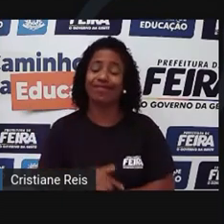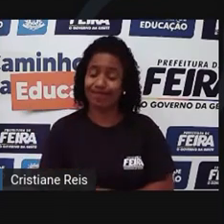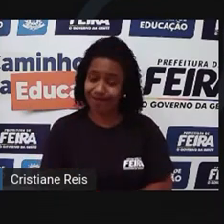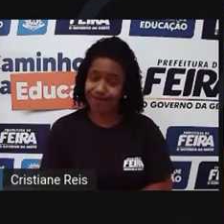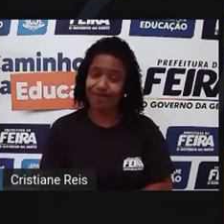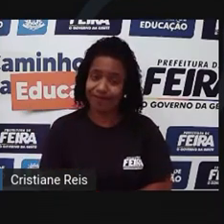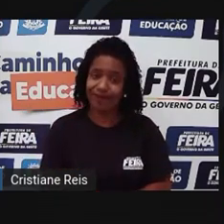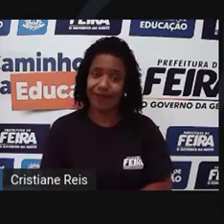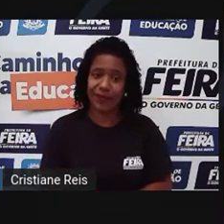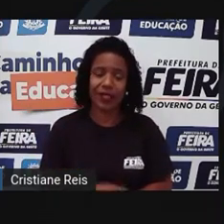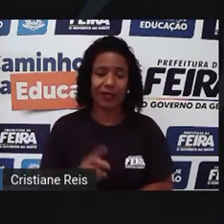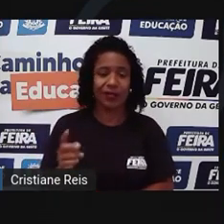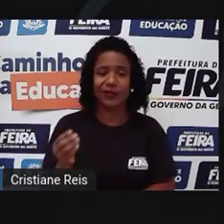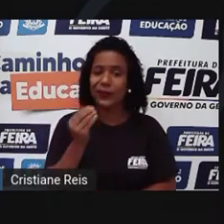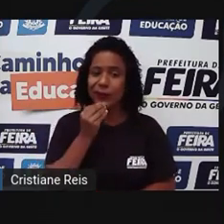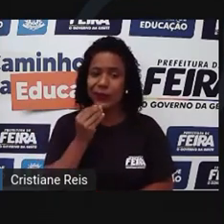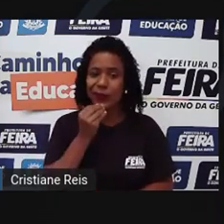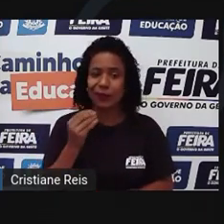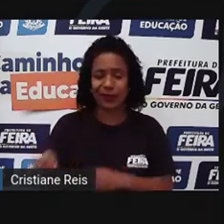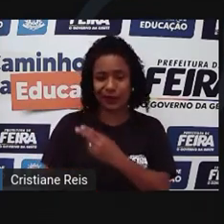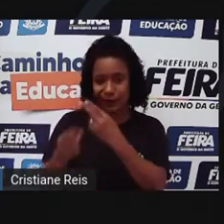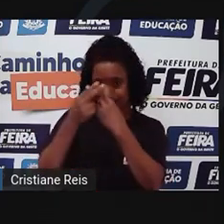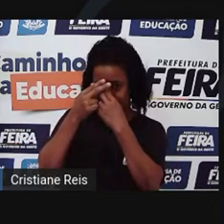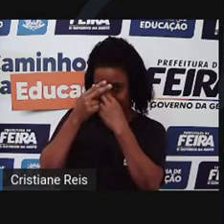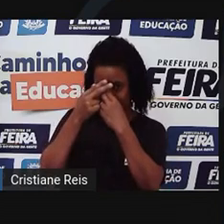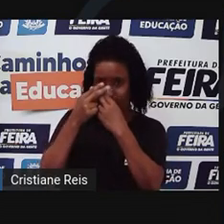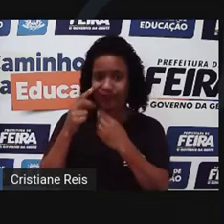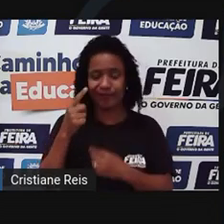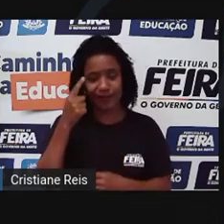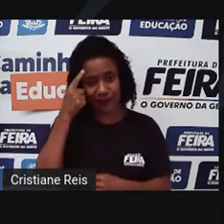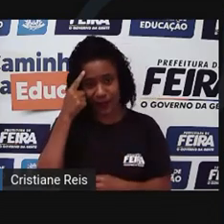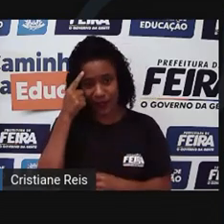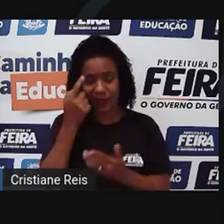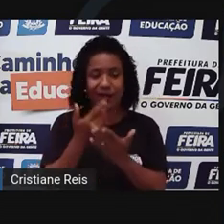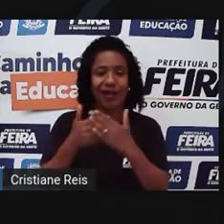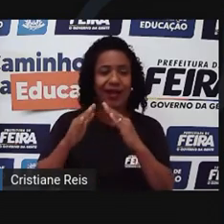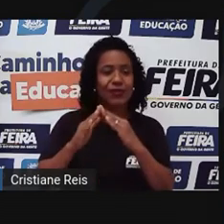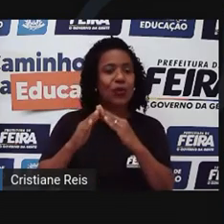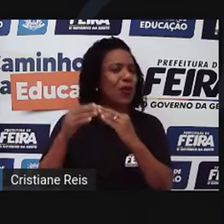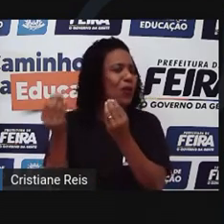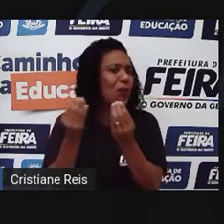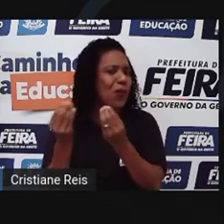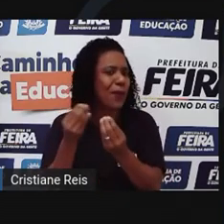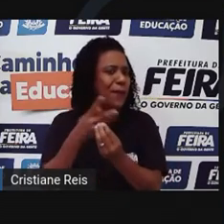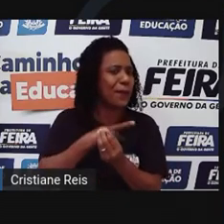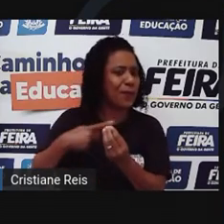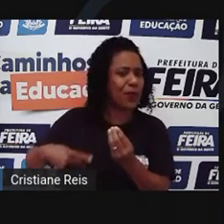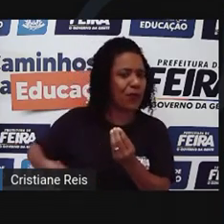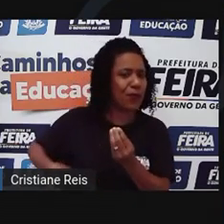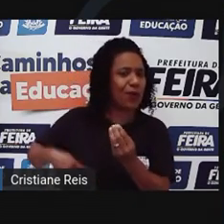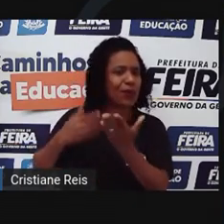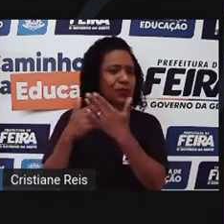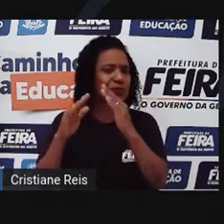isso é marcado pelas características da escola, pelas características dos indivíduos no sistema